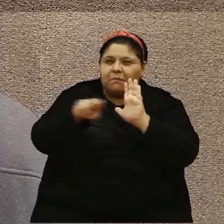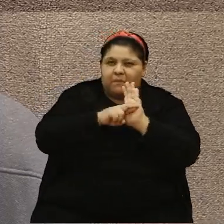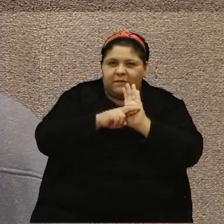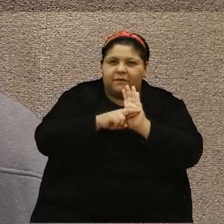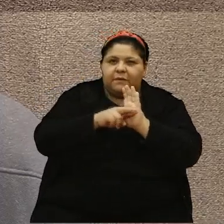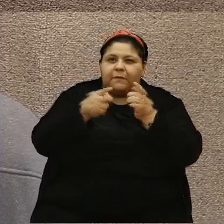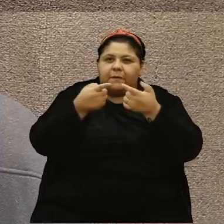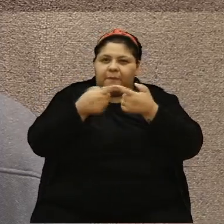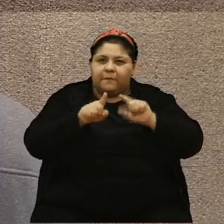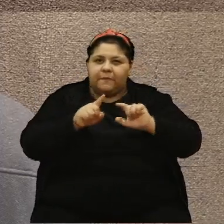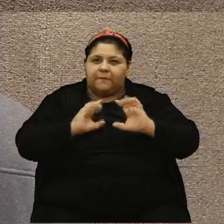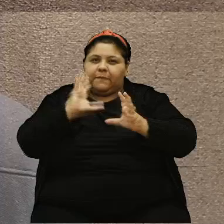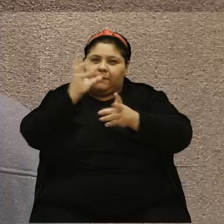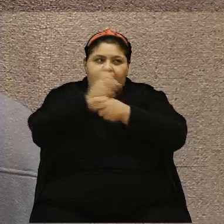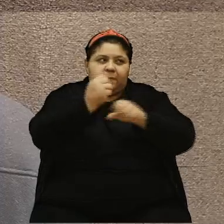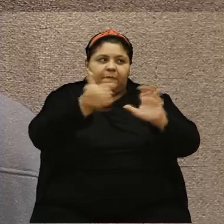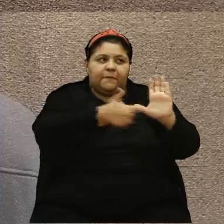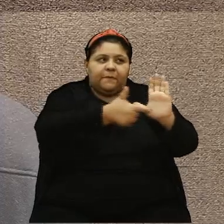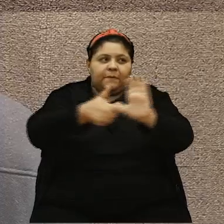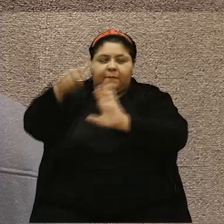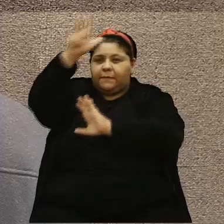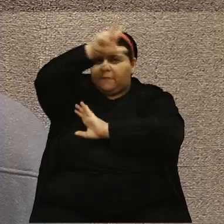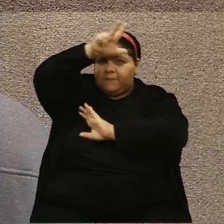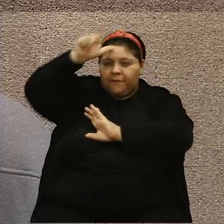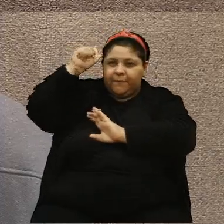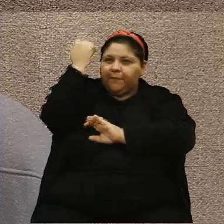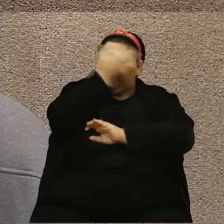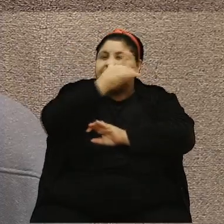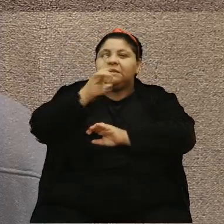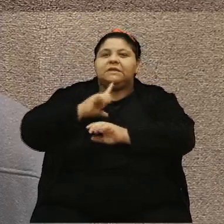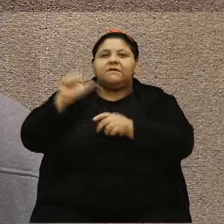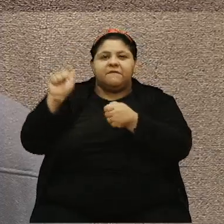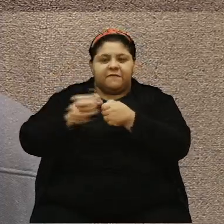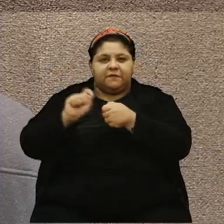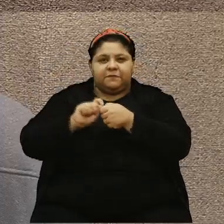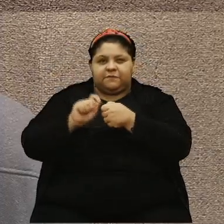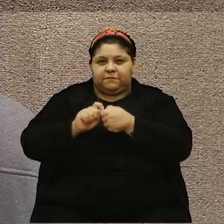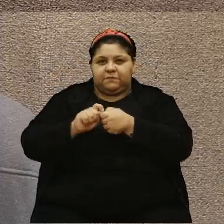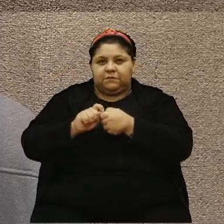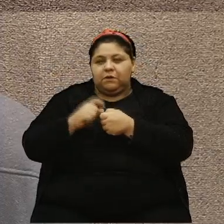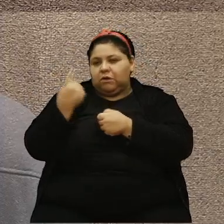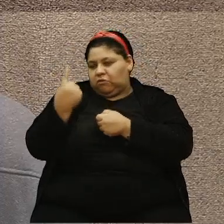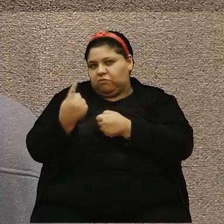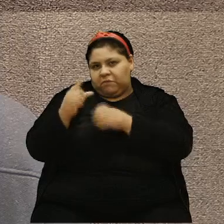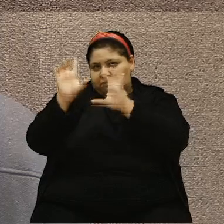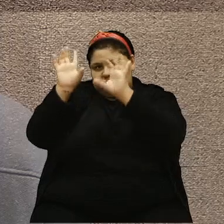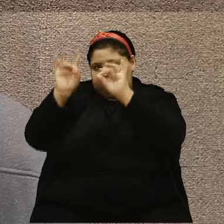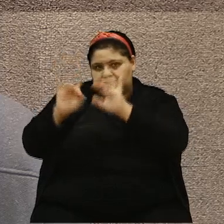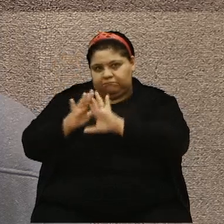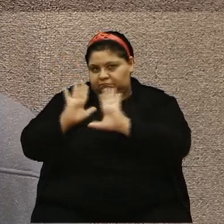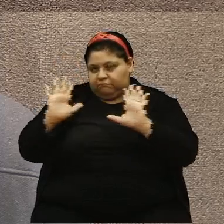Nas prestações de contas que o prefeito Adiló tem feito, e uma especial,